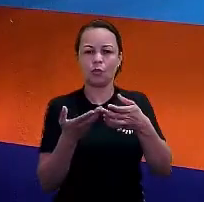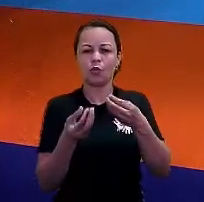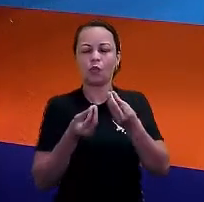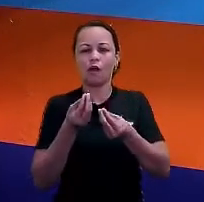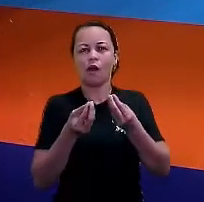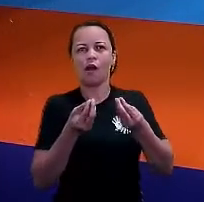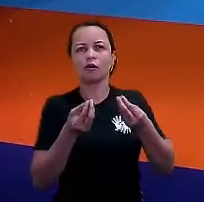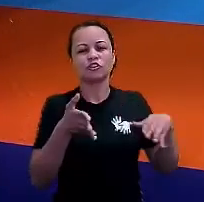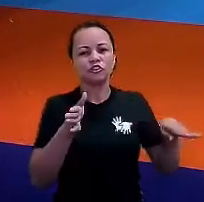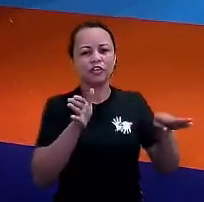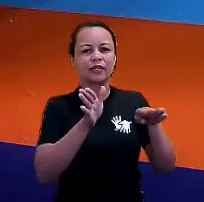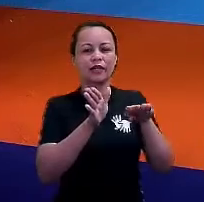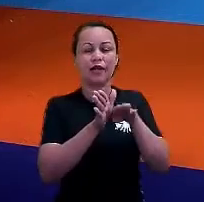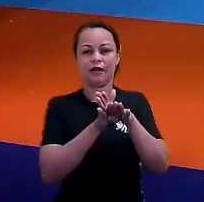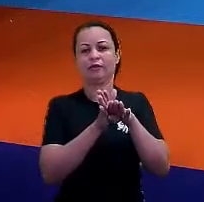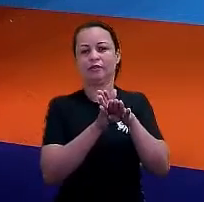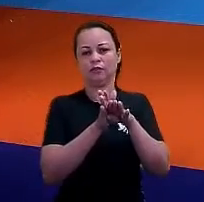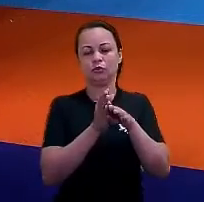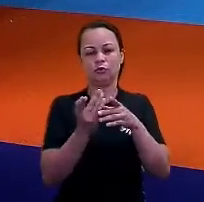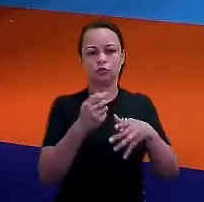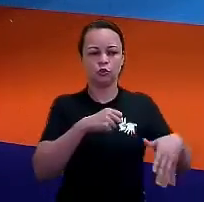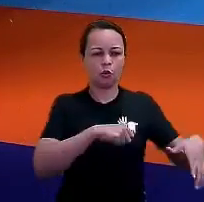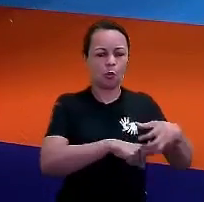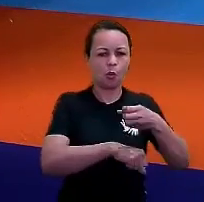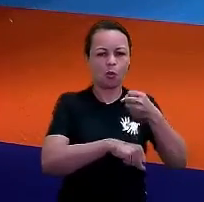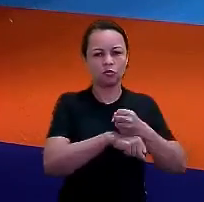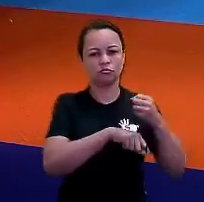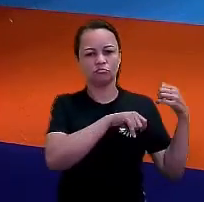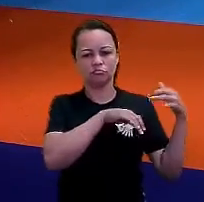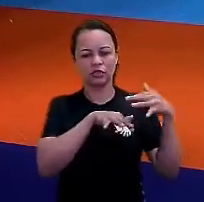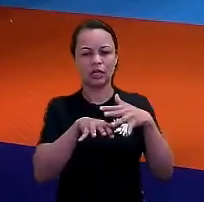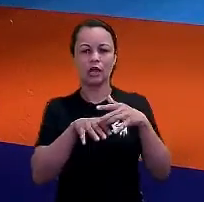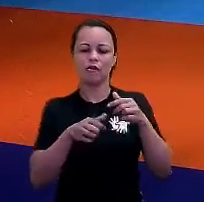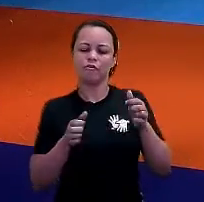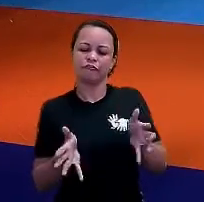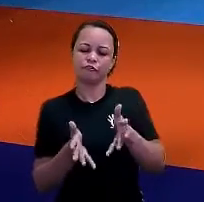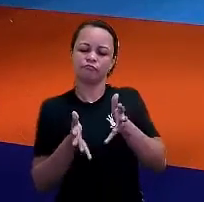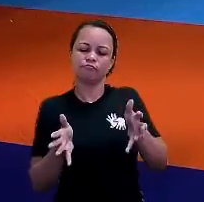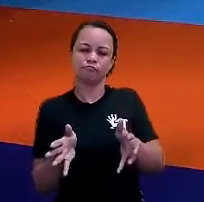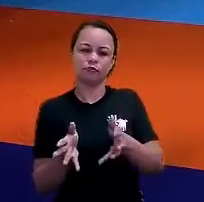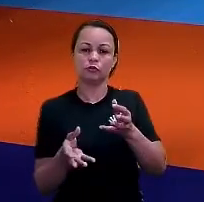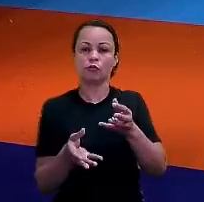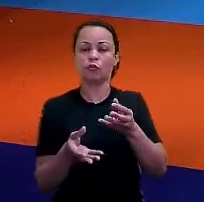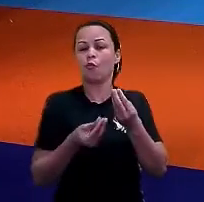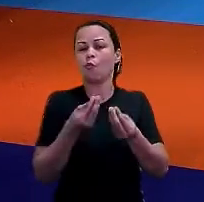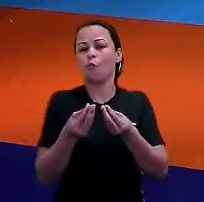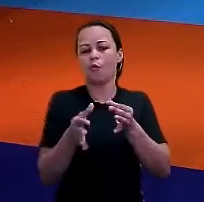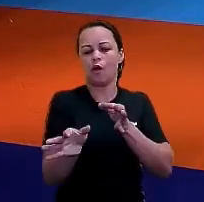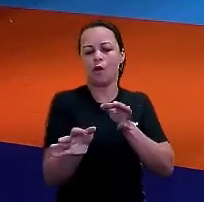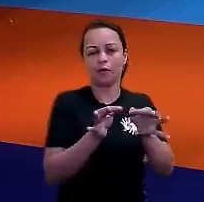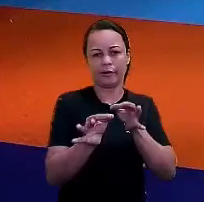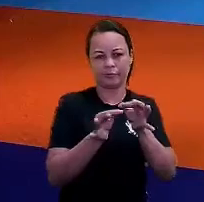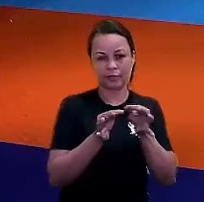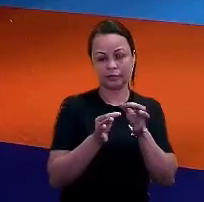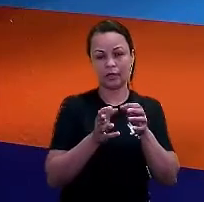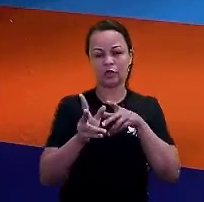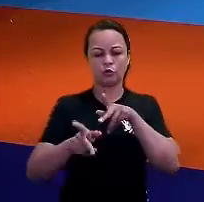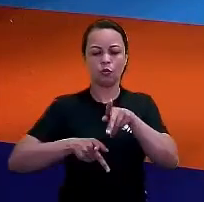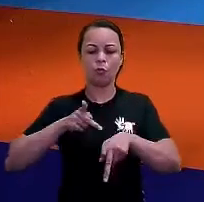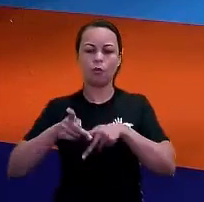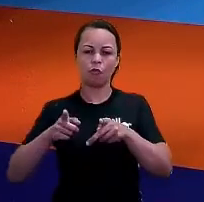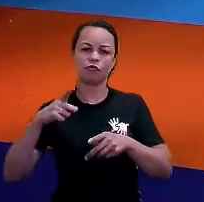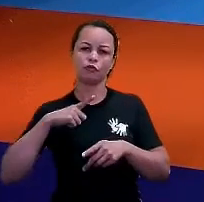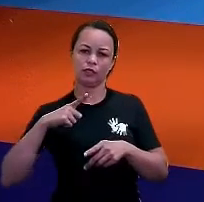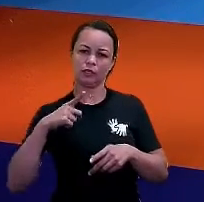colonizadores, ela influenciou a forma de organização que esses povos já